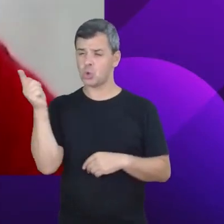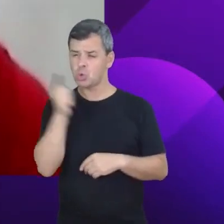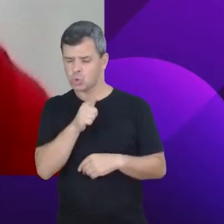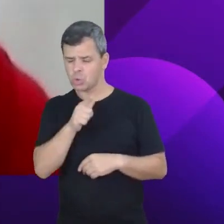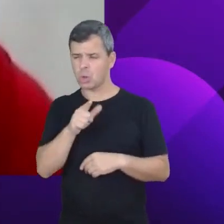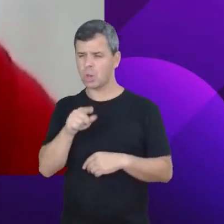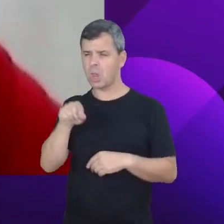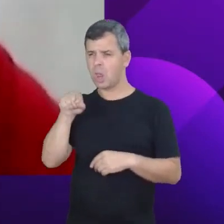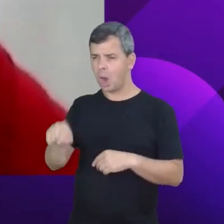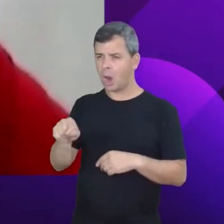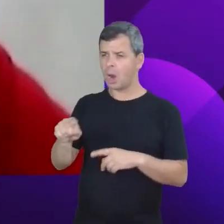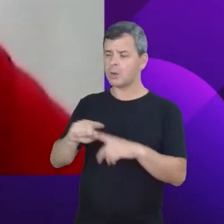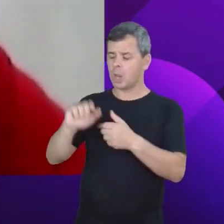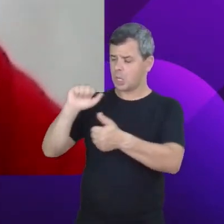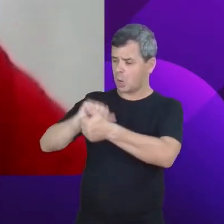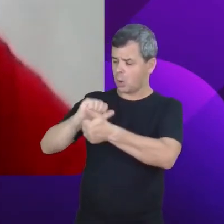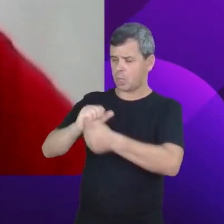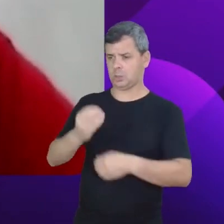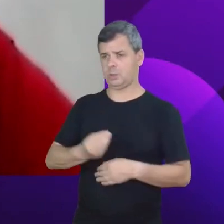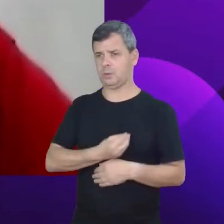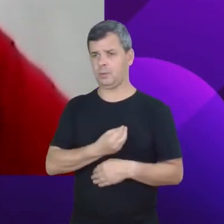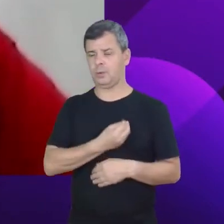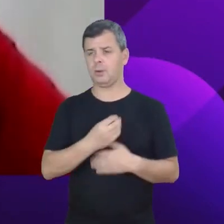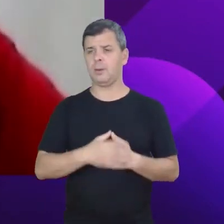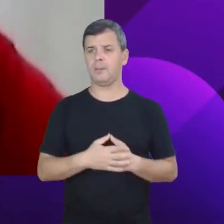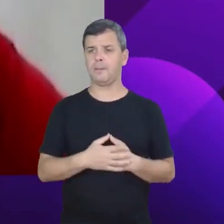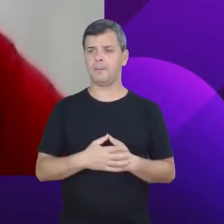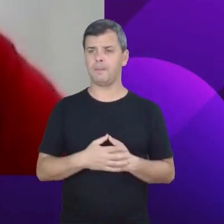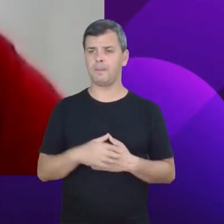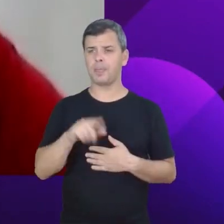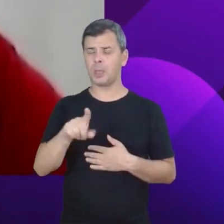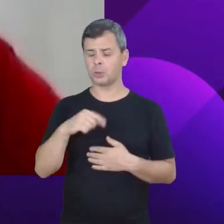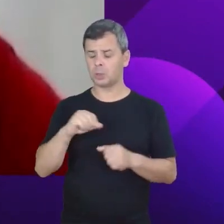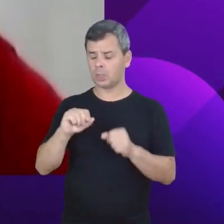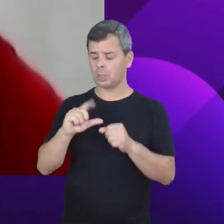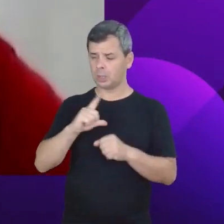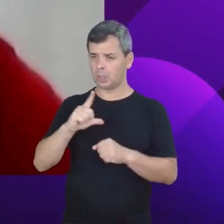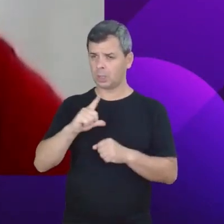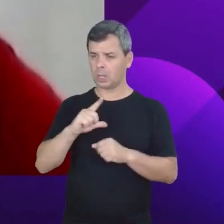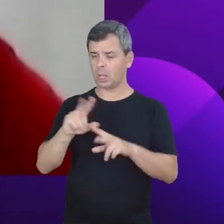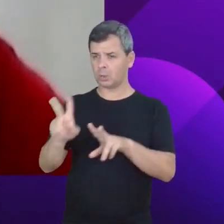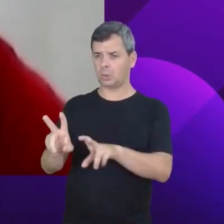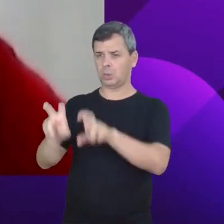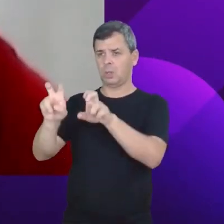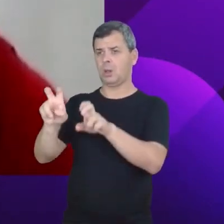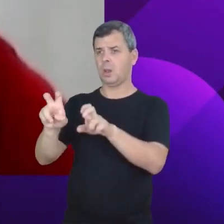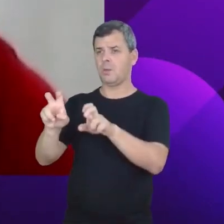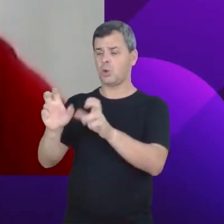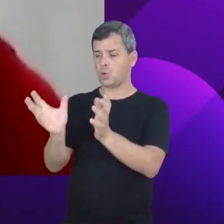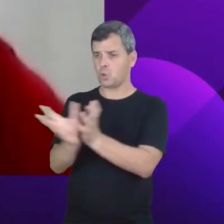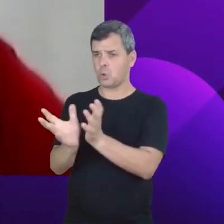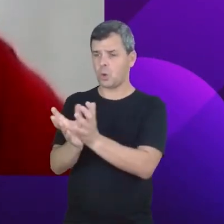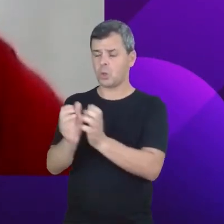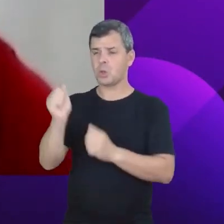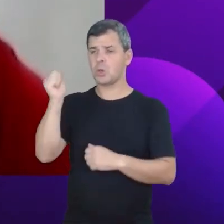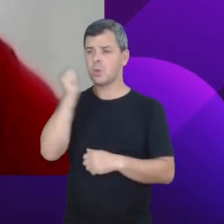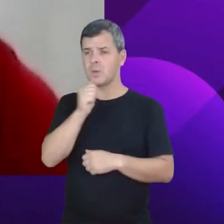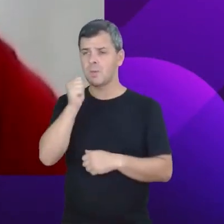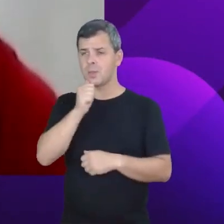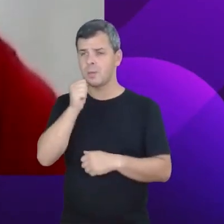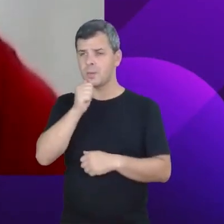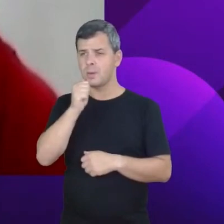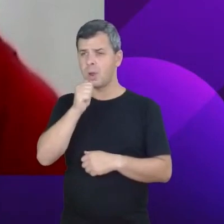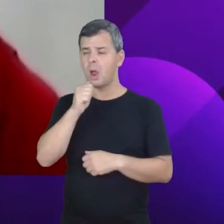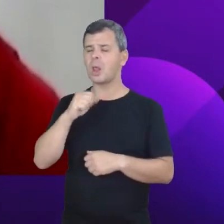essas condições, essa qualidade de vida. E isso tem tornado na pauta coletiva das mulheres, né,